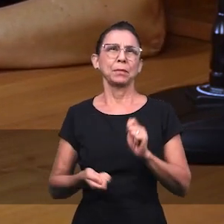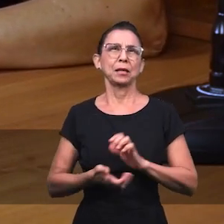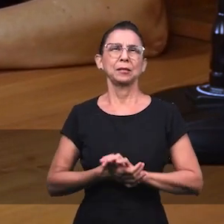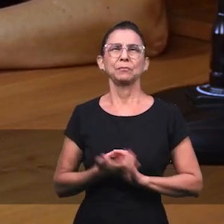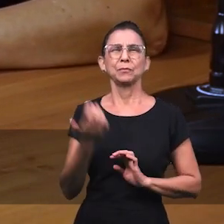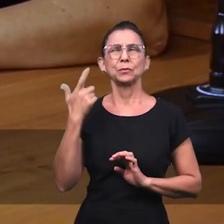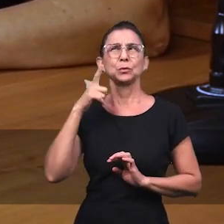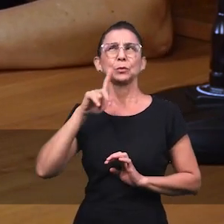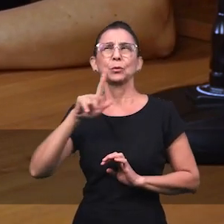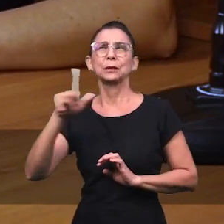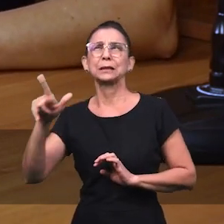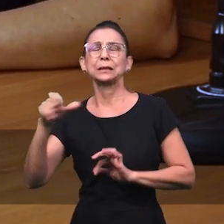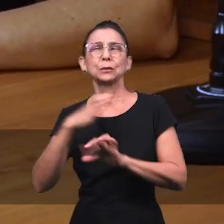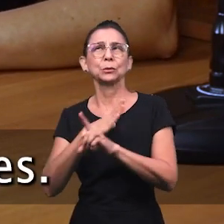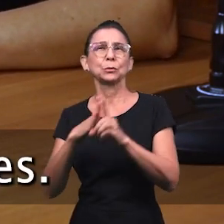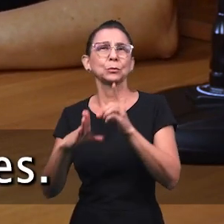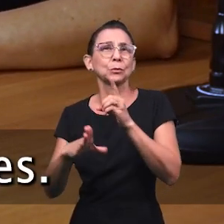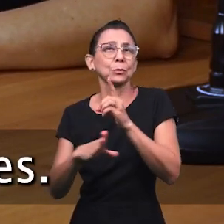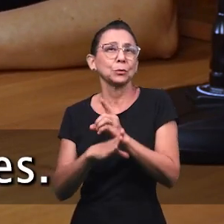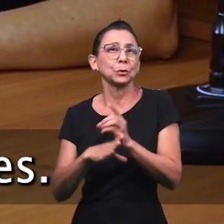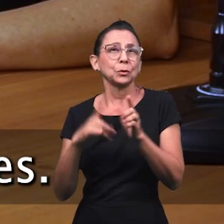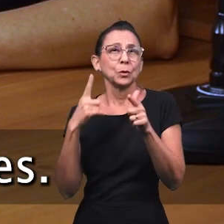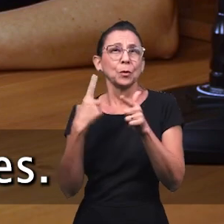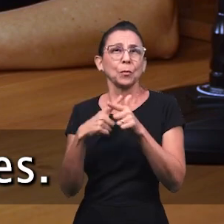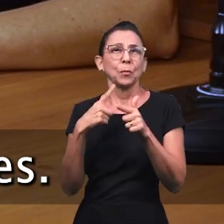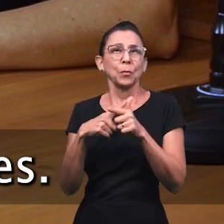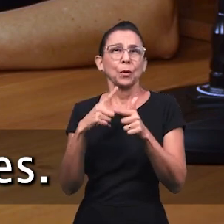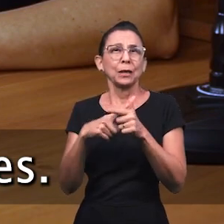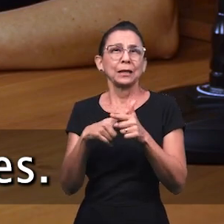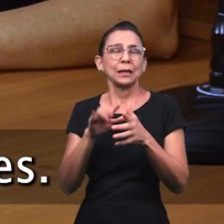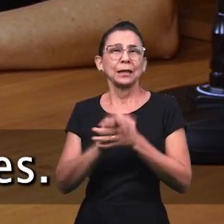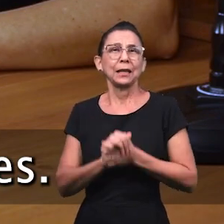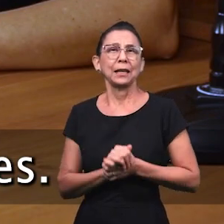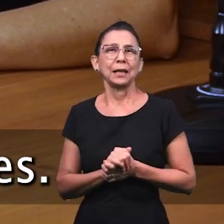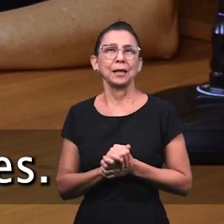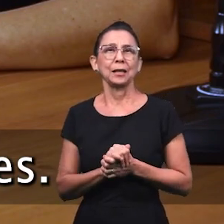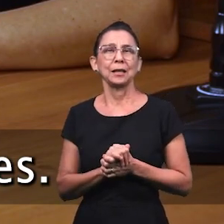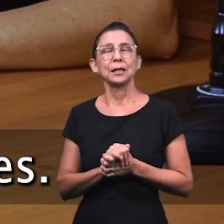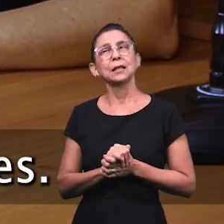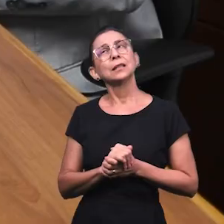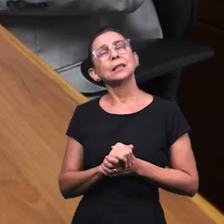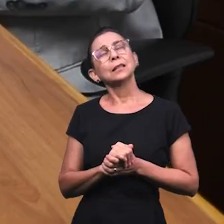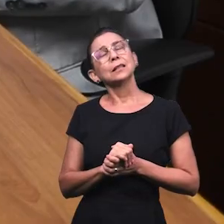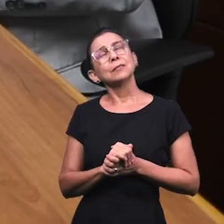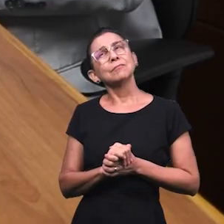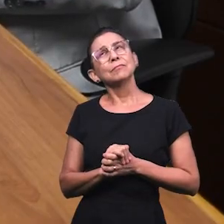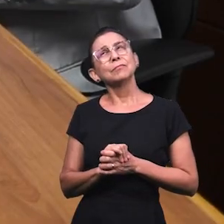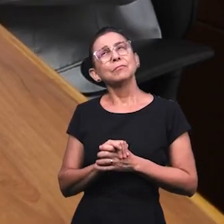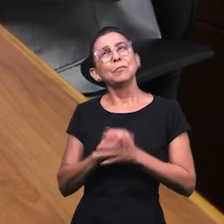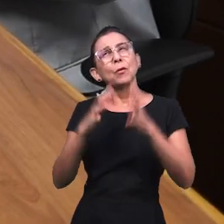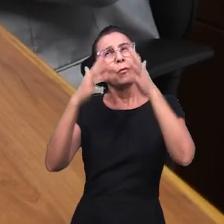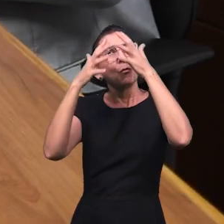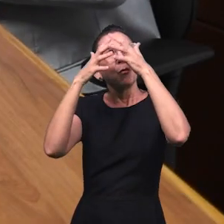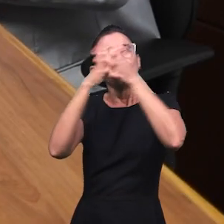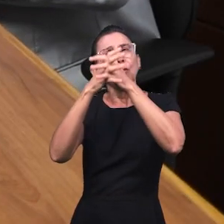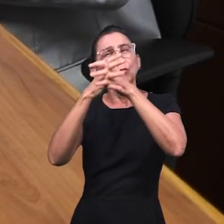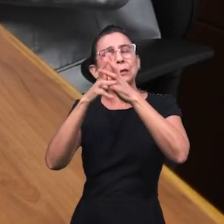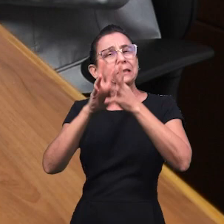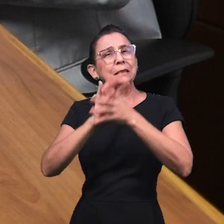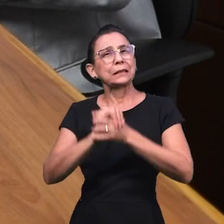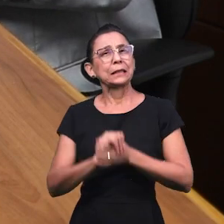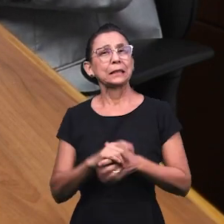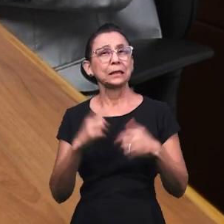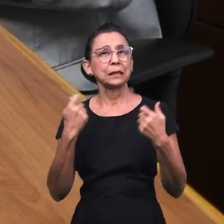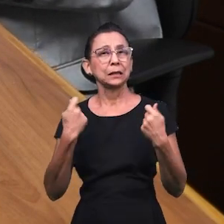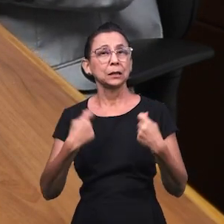não consigo ouvir, porque a minha deficiência identifica mais grave. Muito bem.